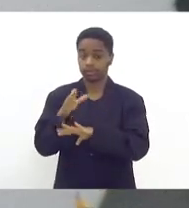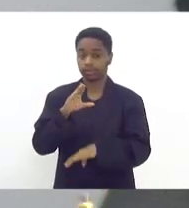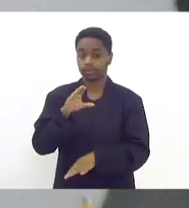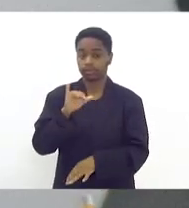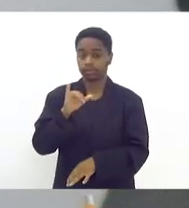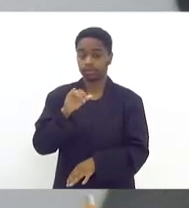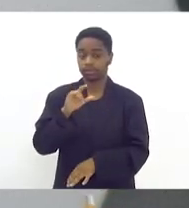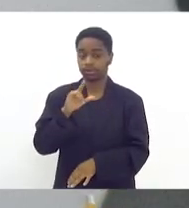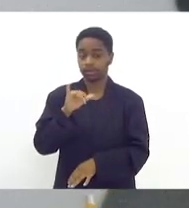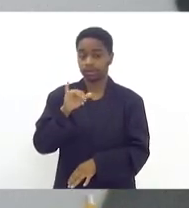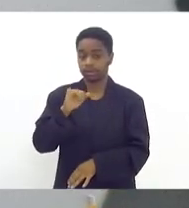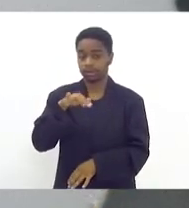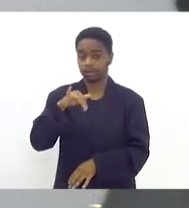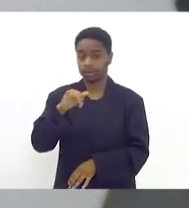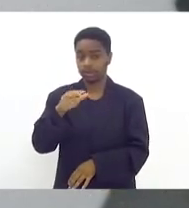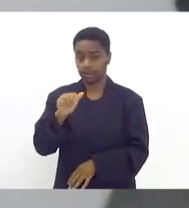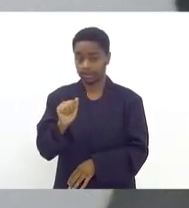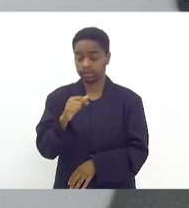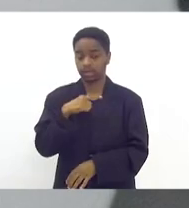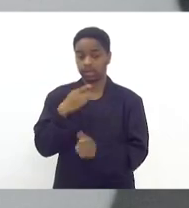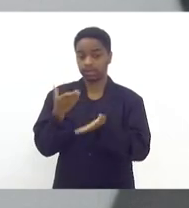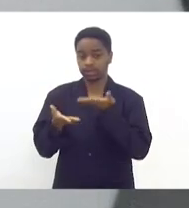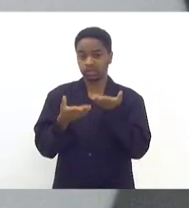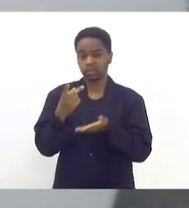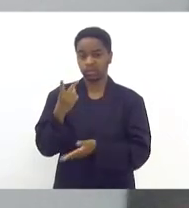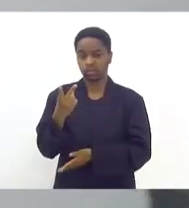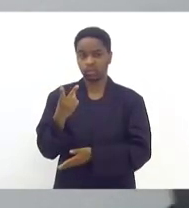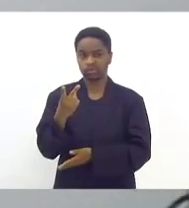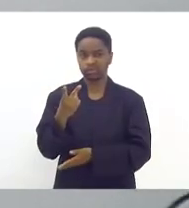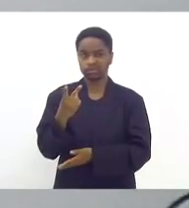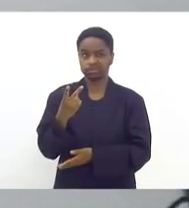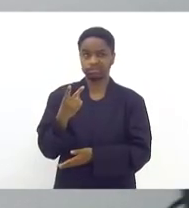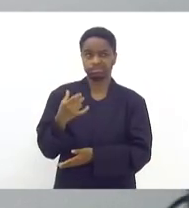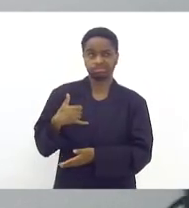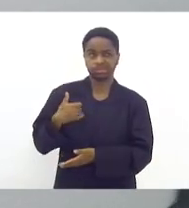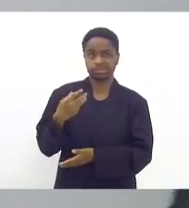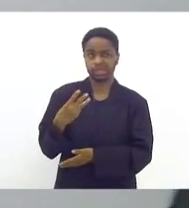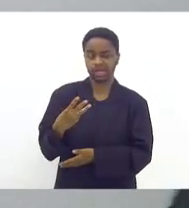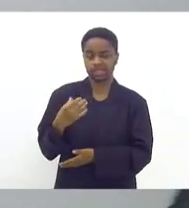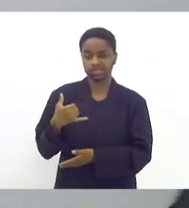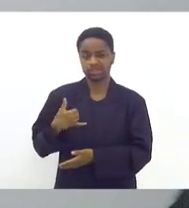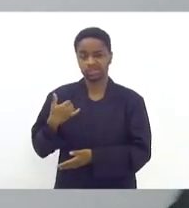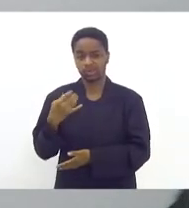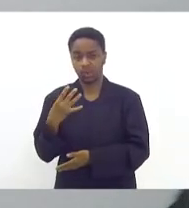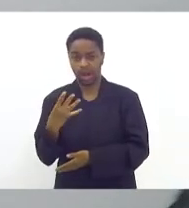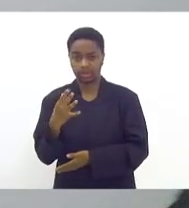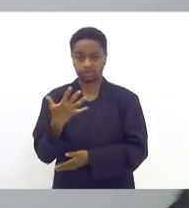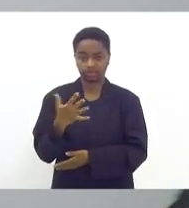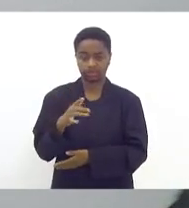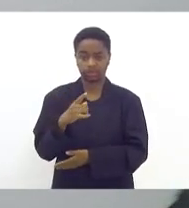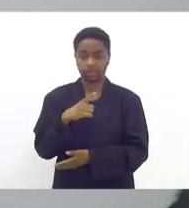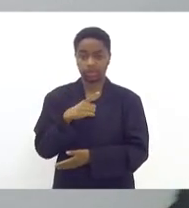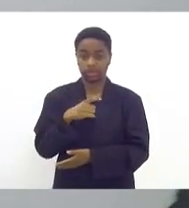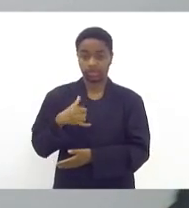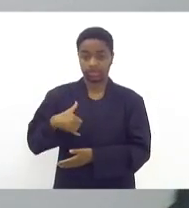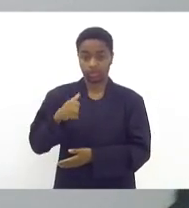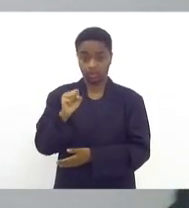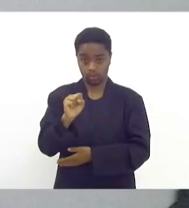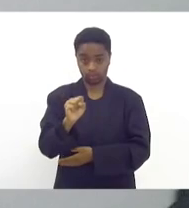atendido já 2 3 4 anos esse indivíduo tem tem 8 anos é uma